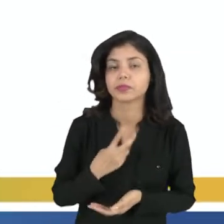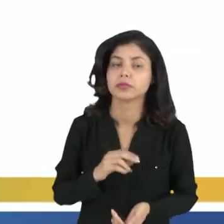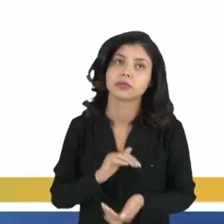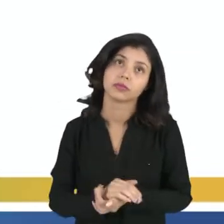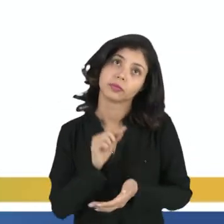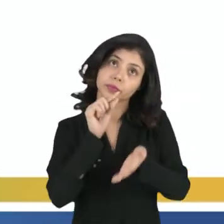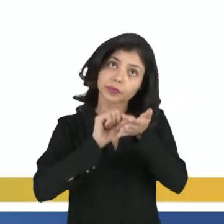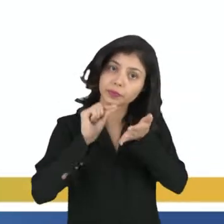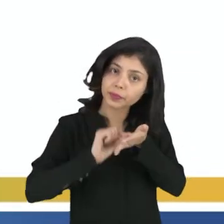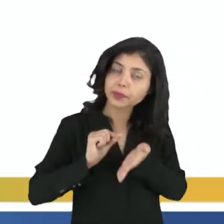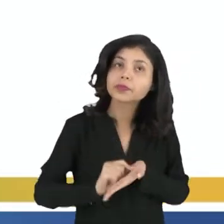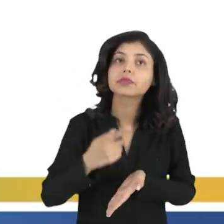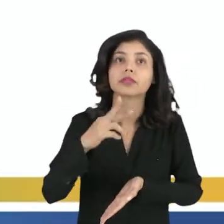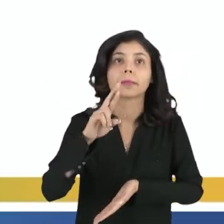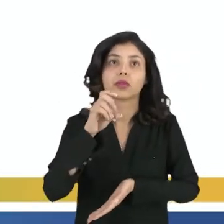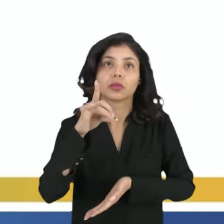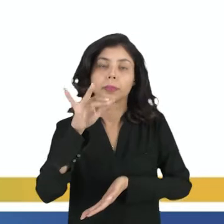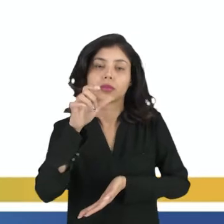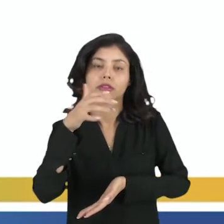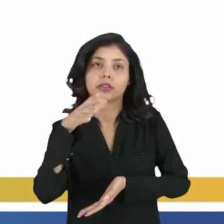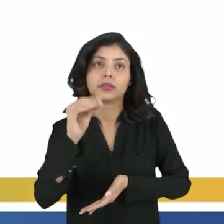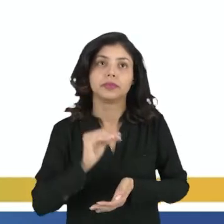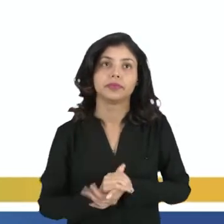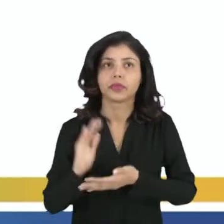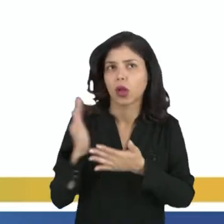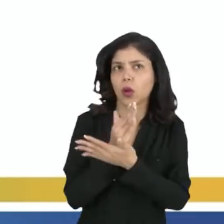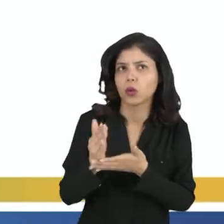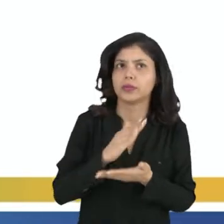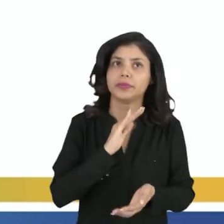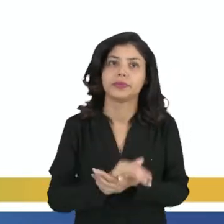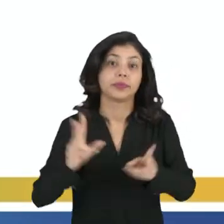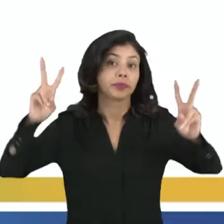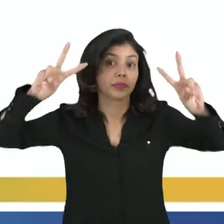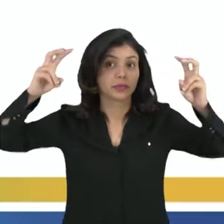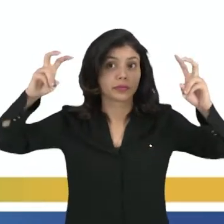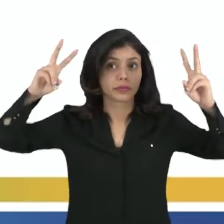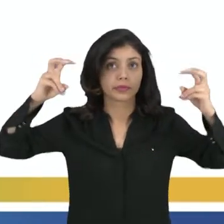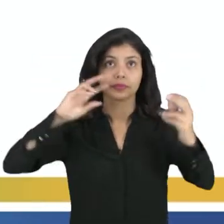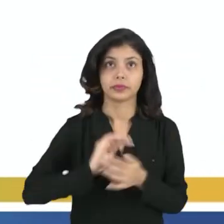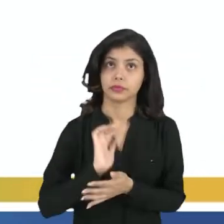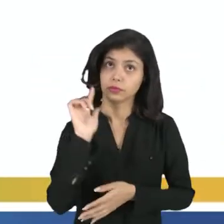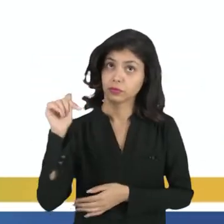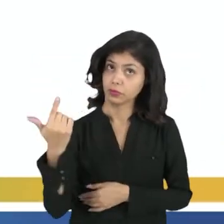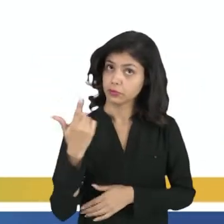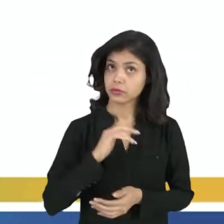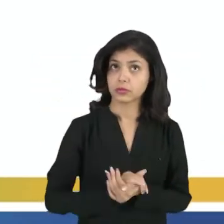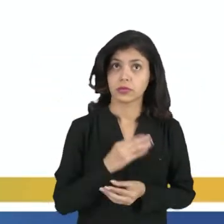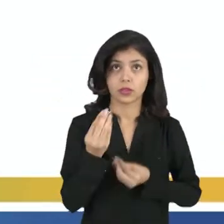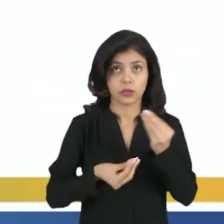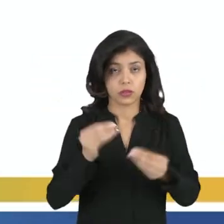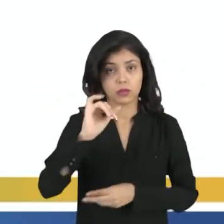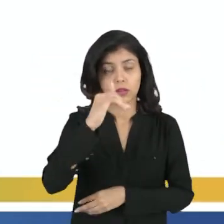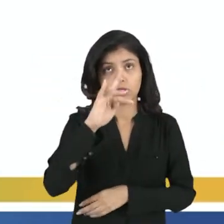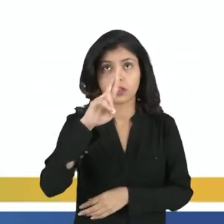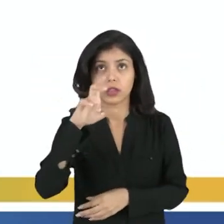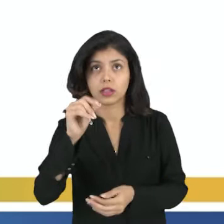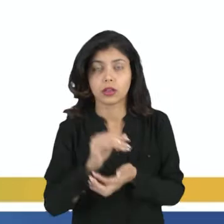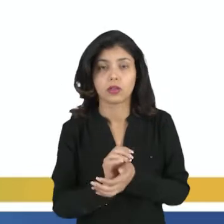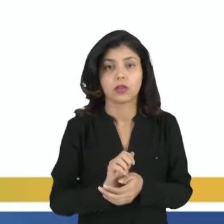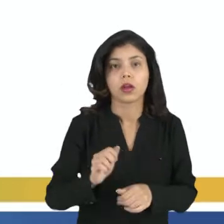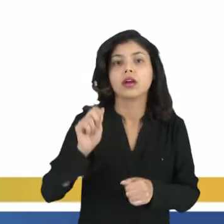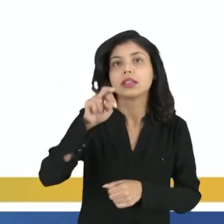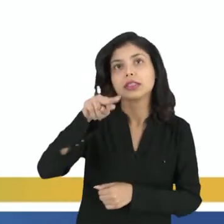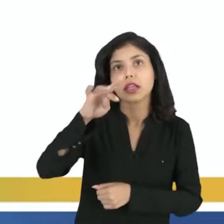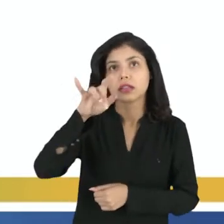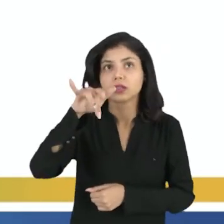os marcadores de presposição, em alguns casos as aspas e outros recursos gráficos como o itálico e o negrito,